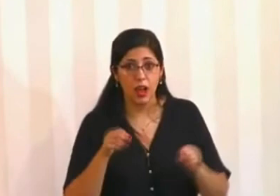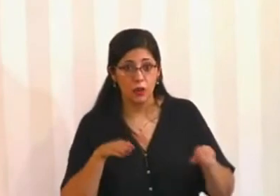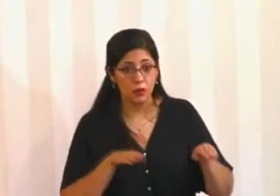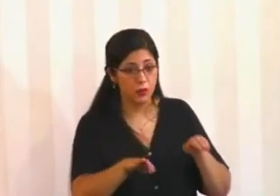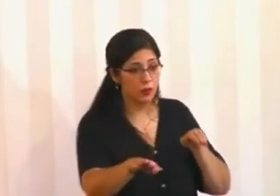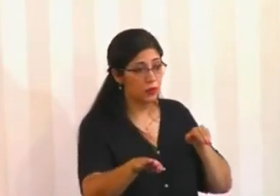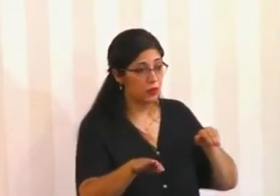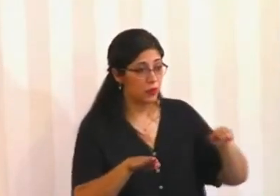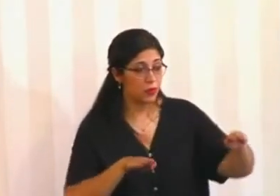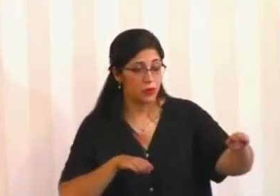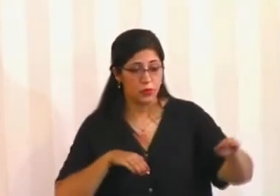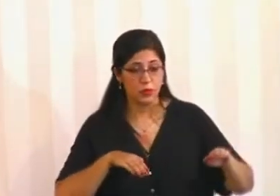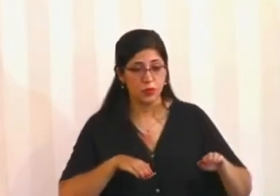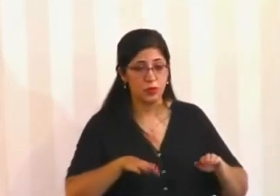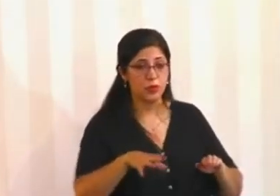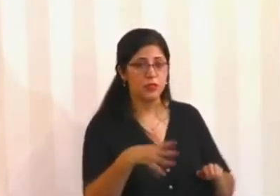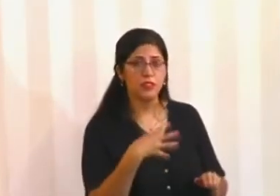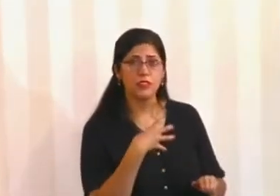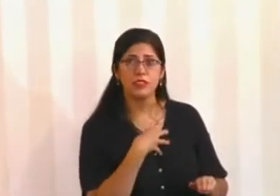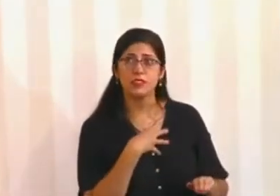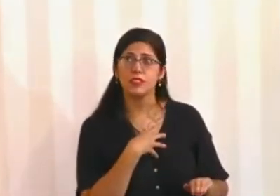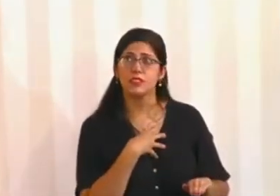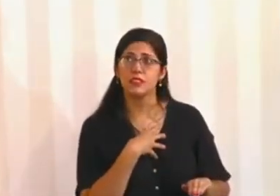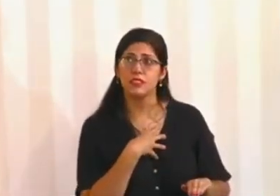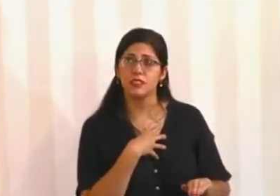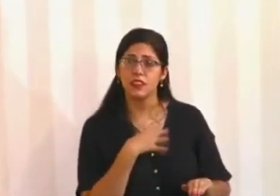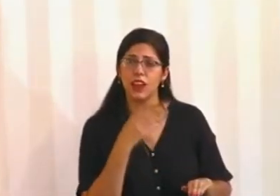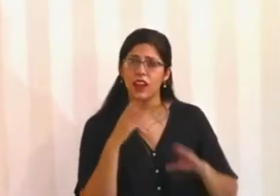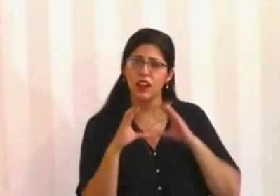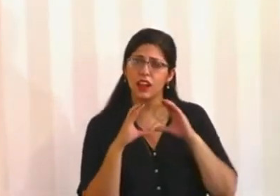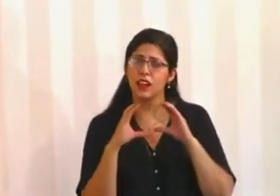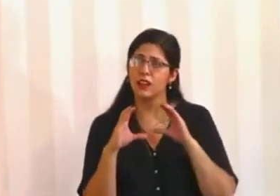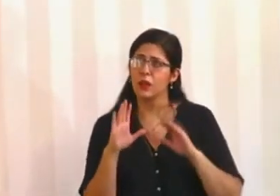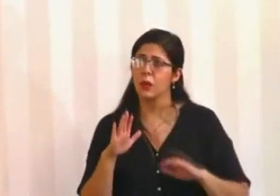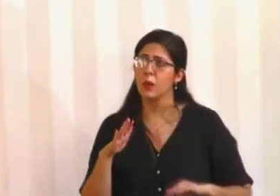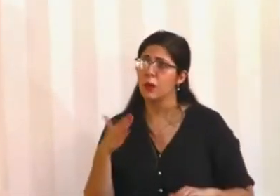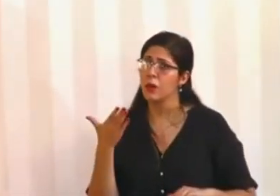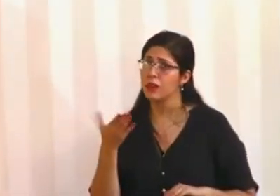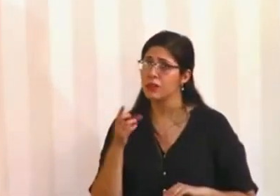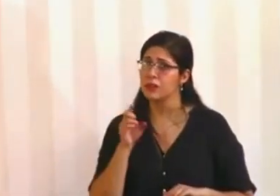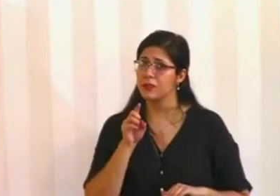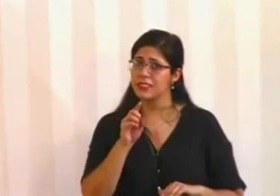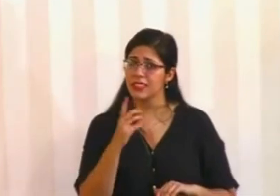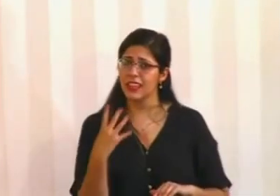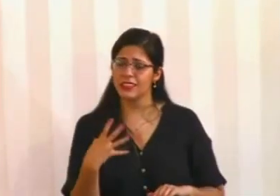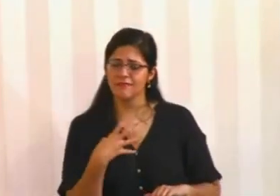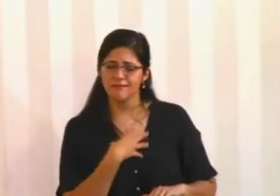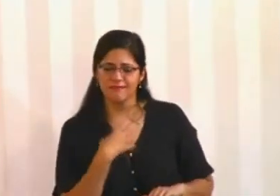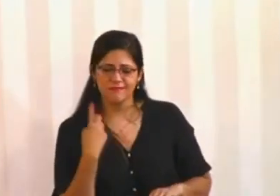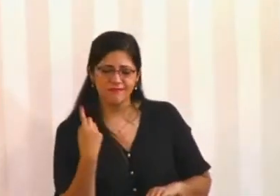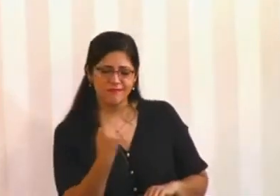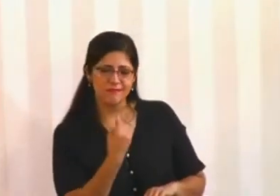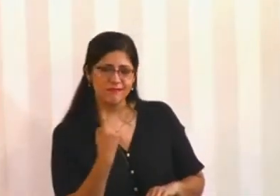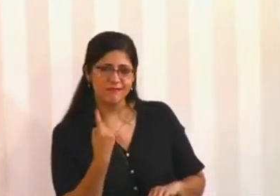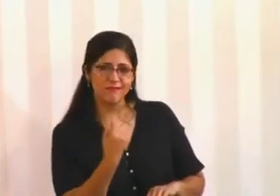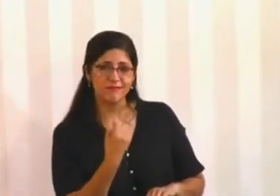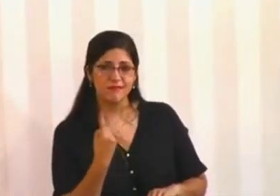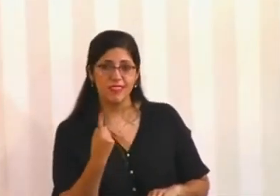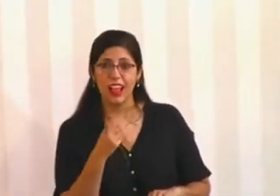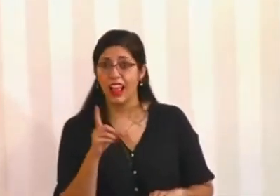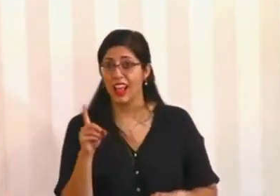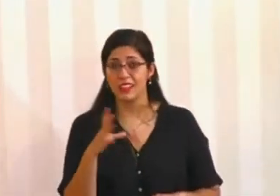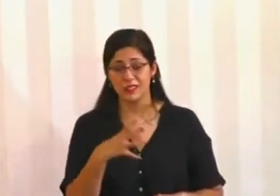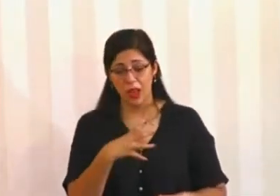cantar. Quando você se sentir sozinho, você